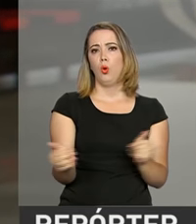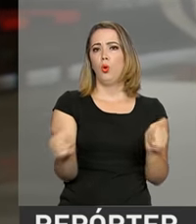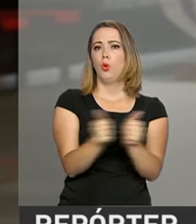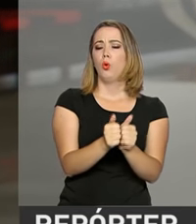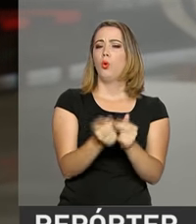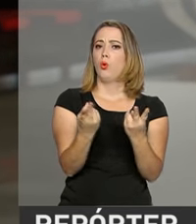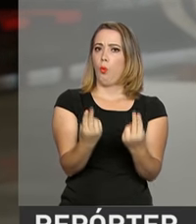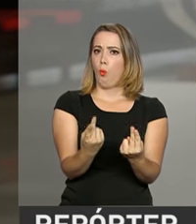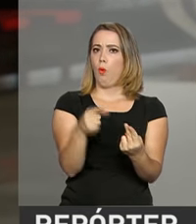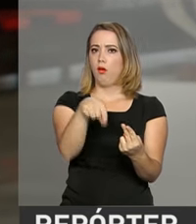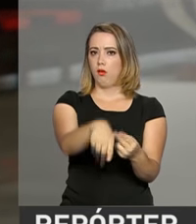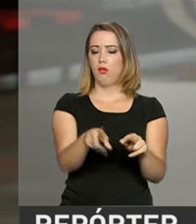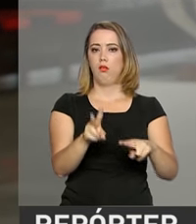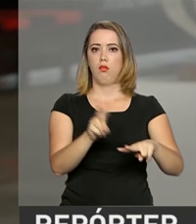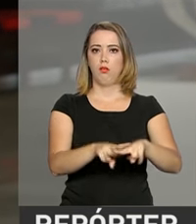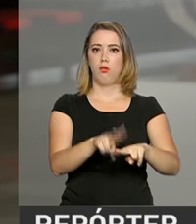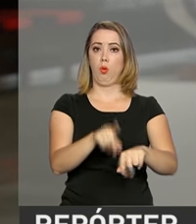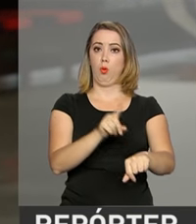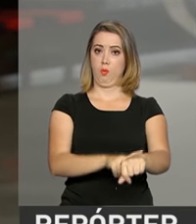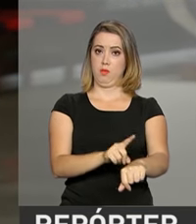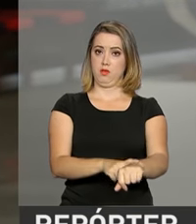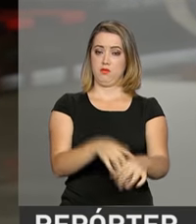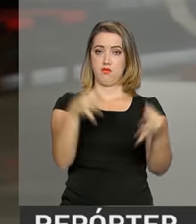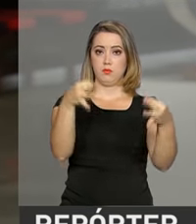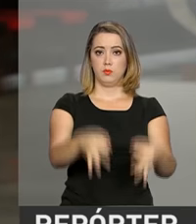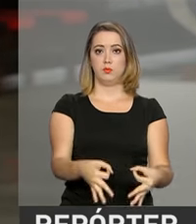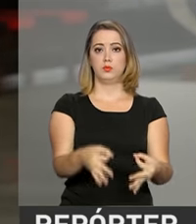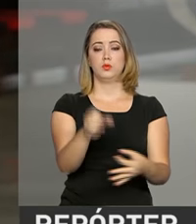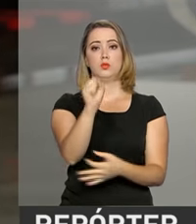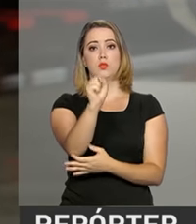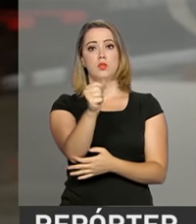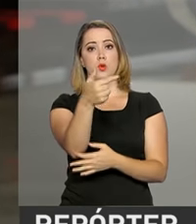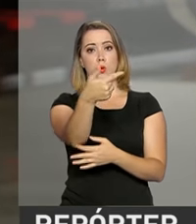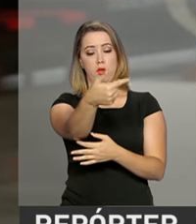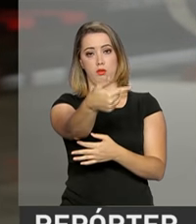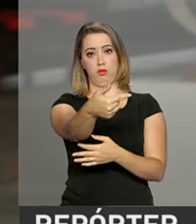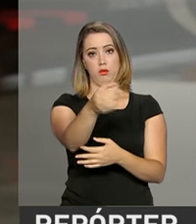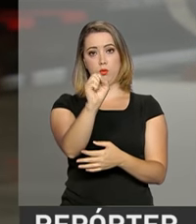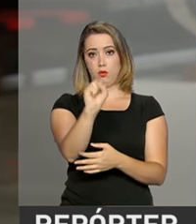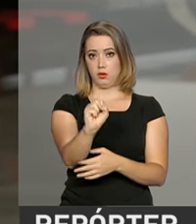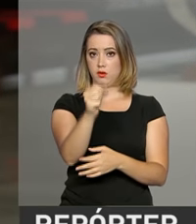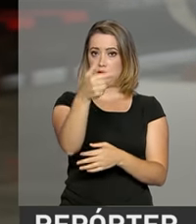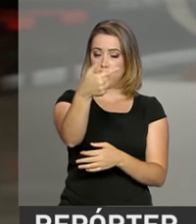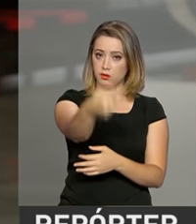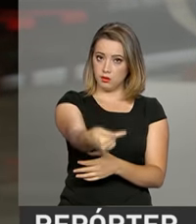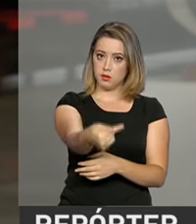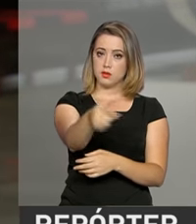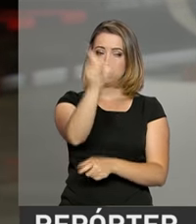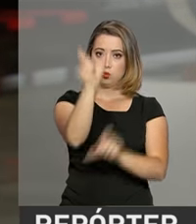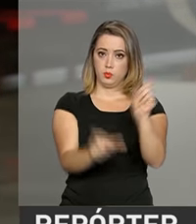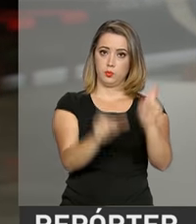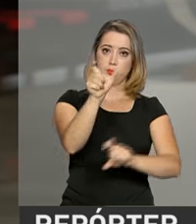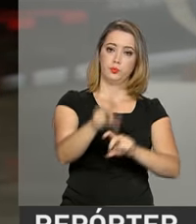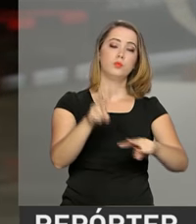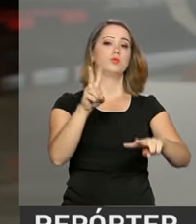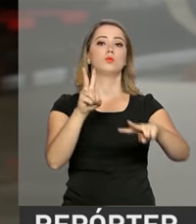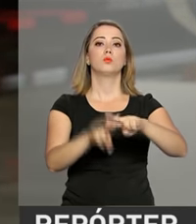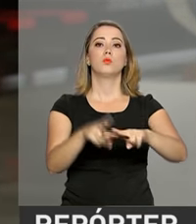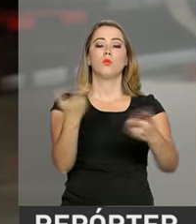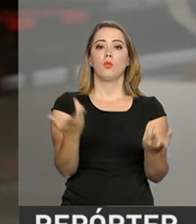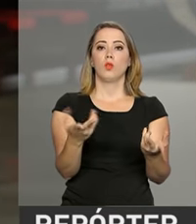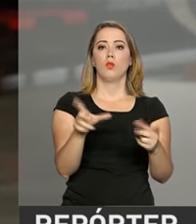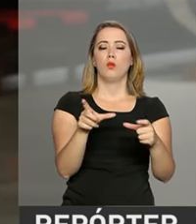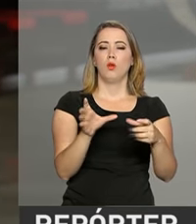a rebelião no presídio Anis Jobim 87 Detentos do regime semiaberto do Instituto